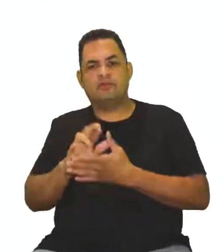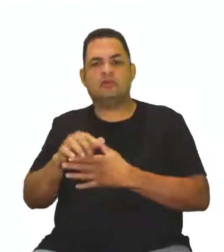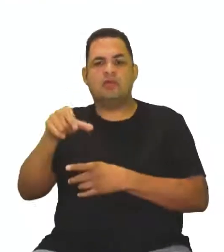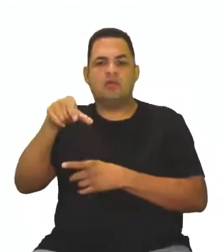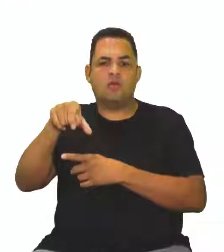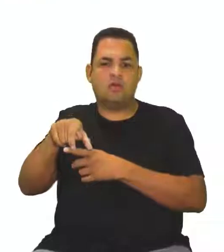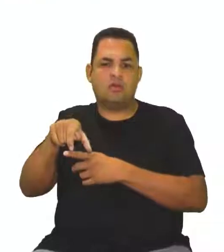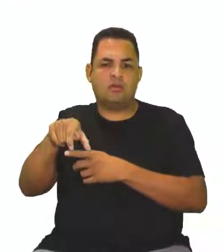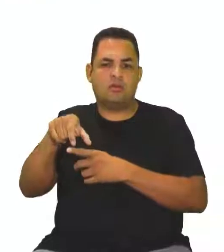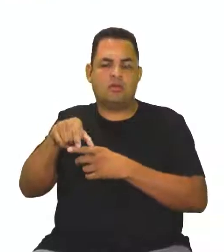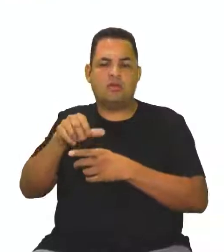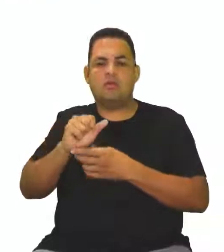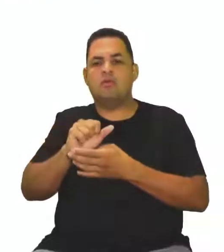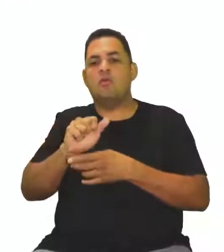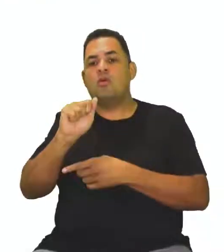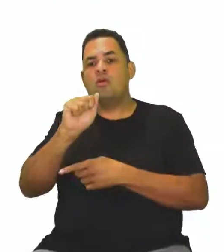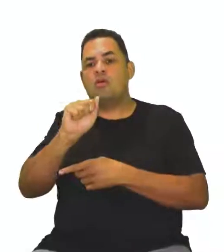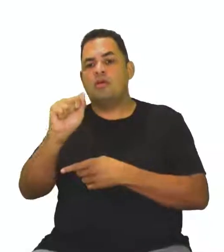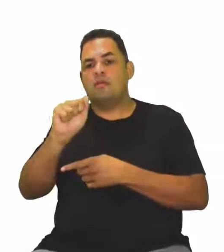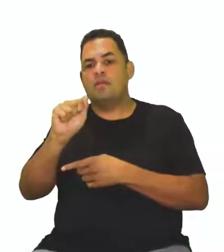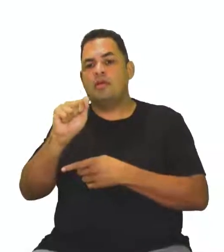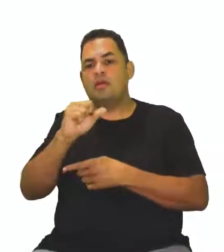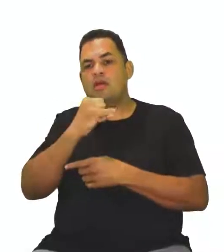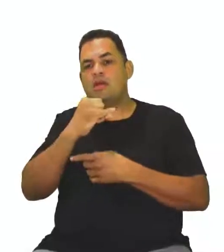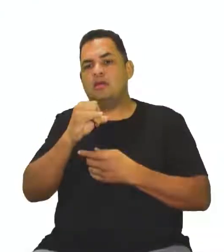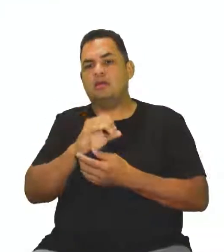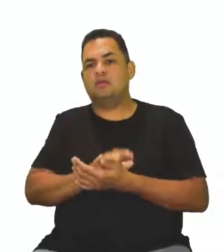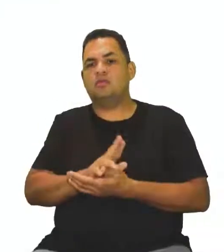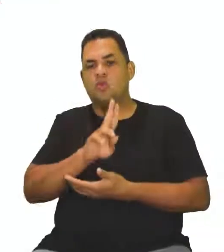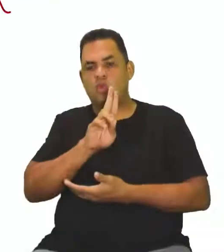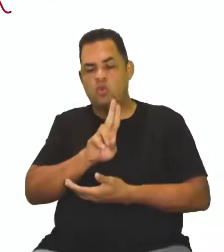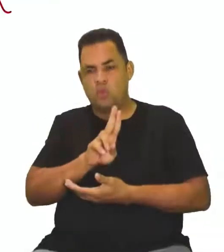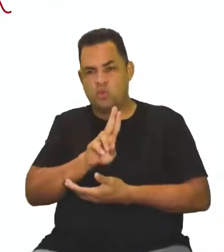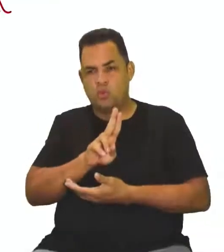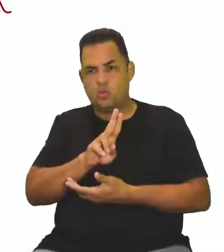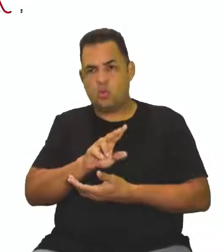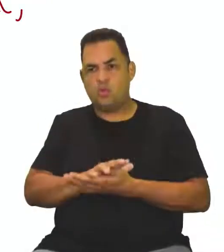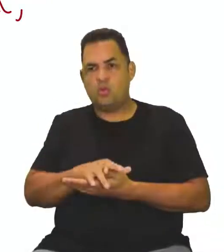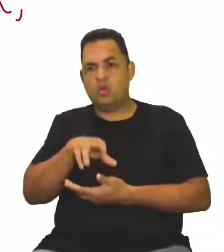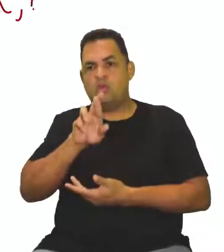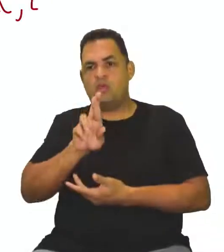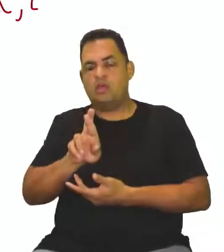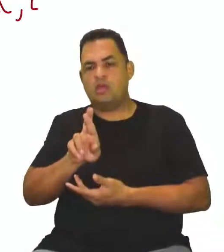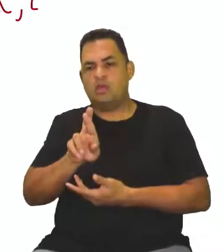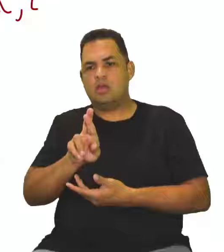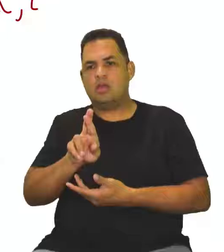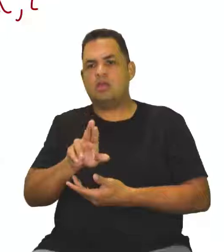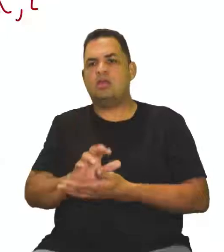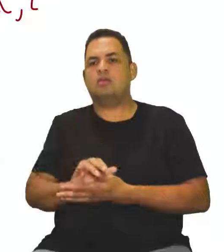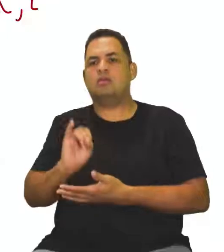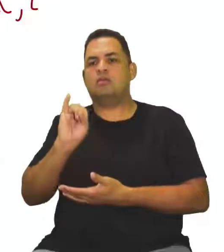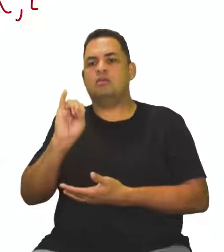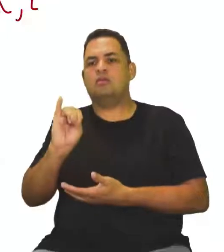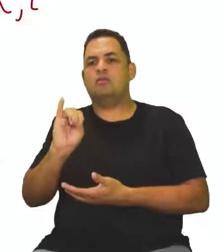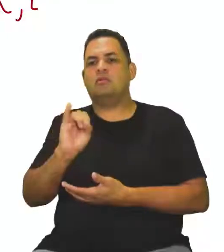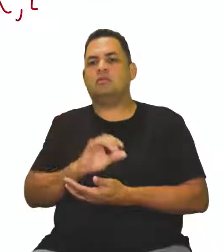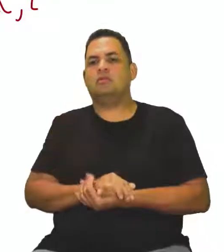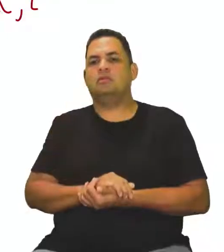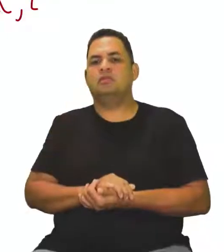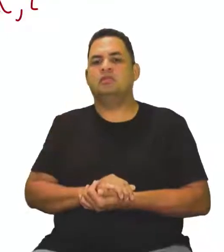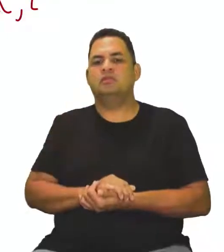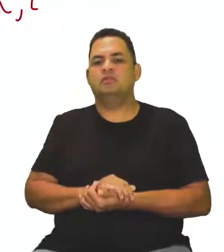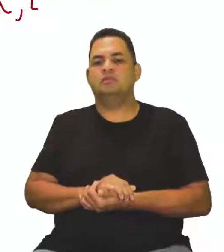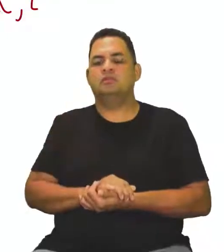resistência, corrente. Lembram? Eu tenho tensão, resistência, corrente. Então,